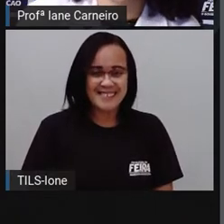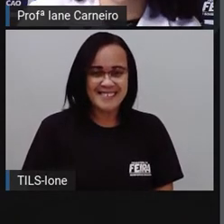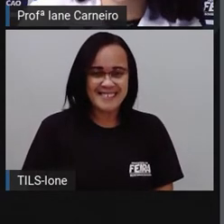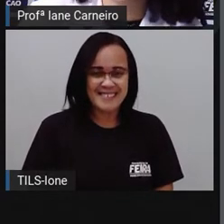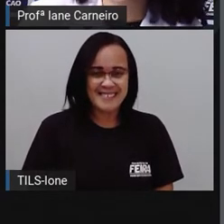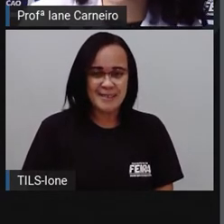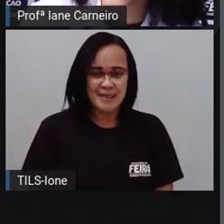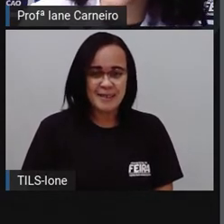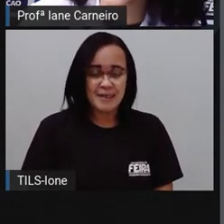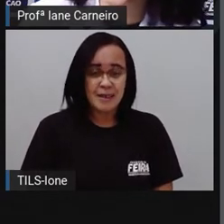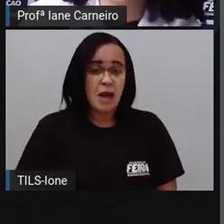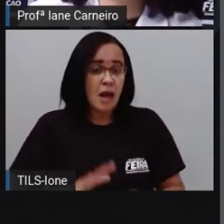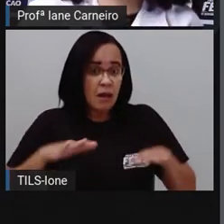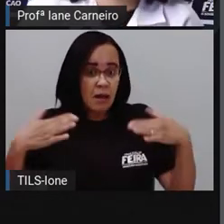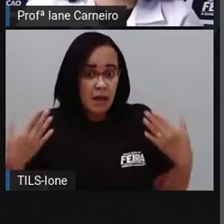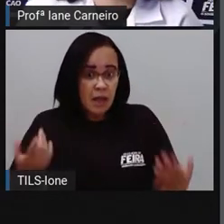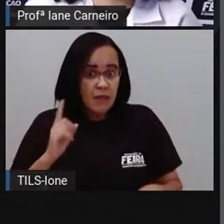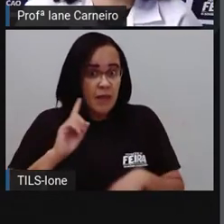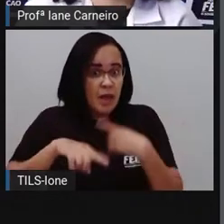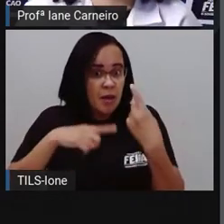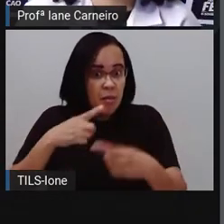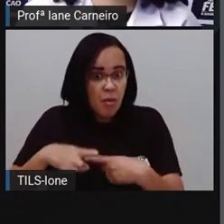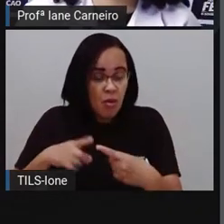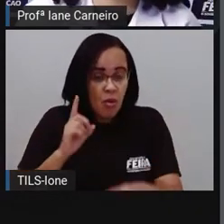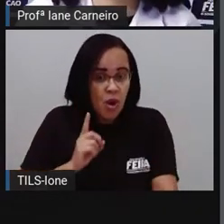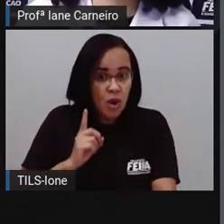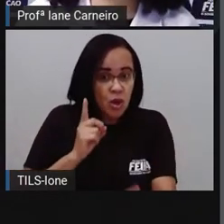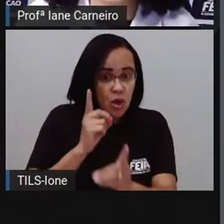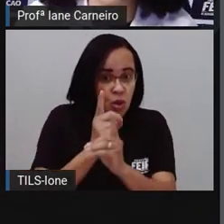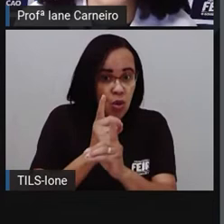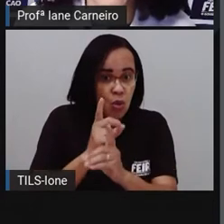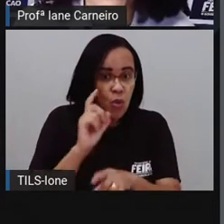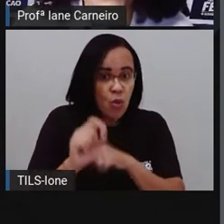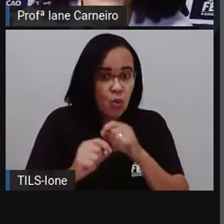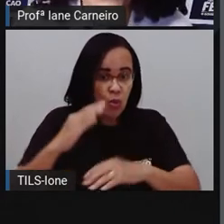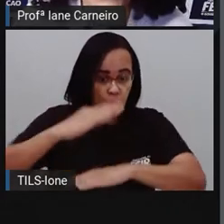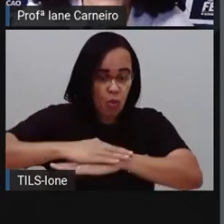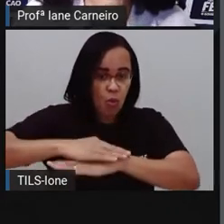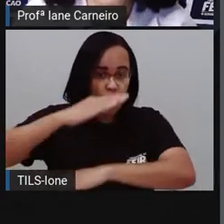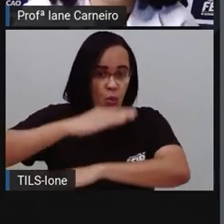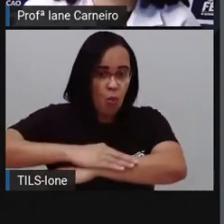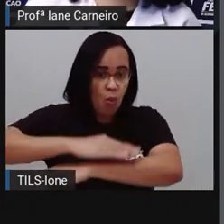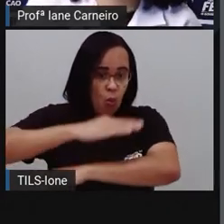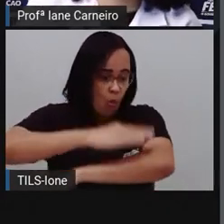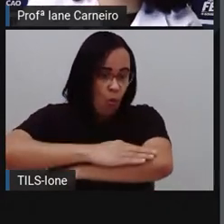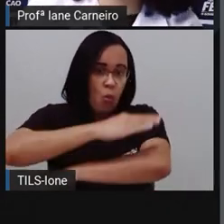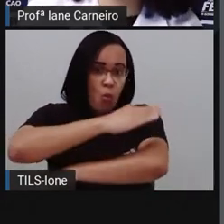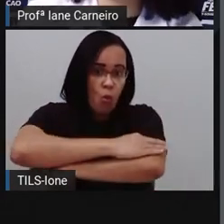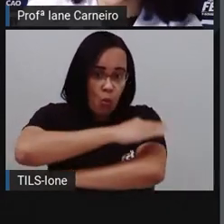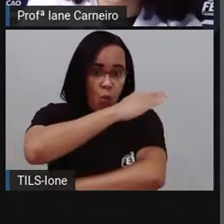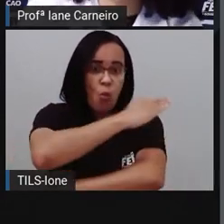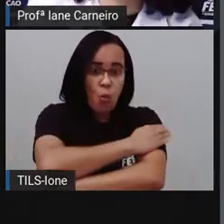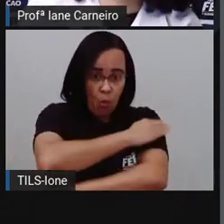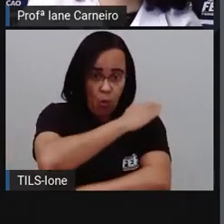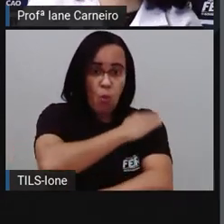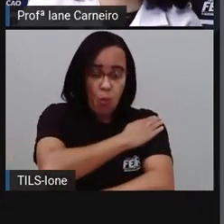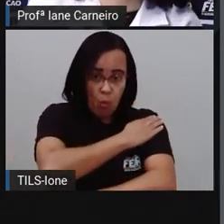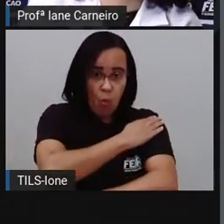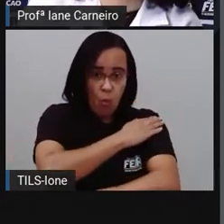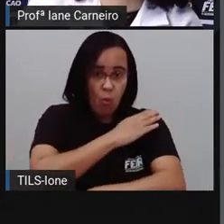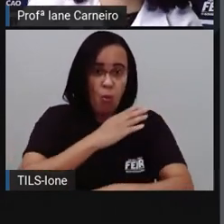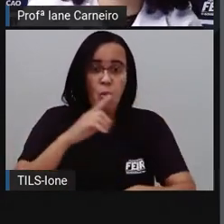Logo que saiu, camaleão encontrou o sapo cururu, que é cantor de